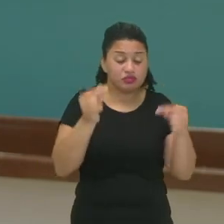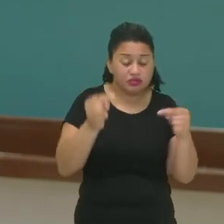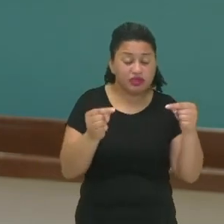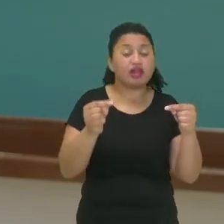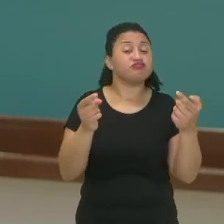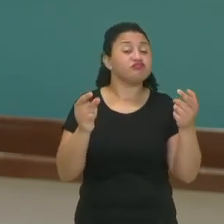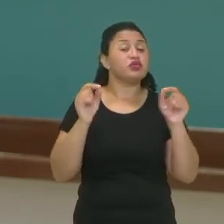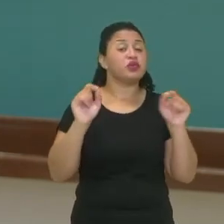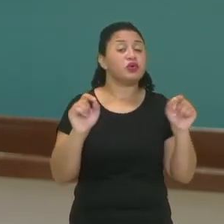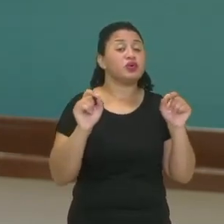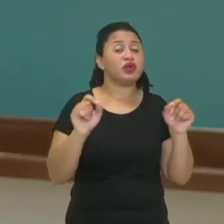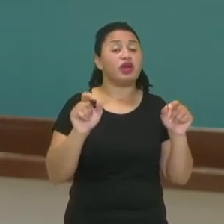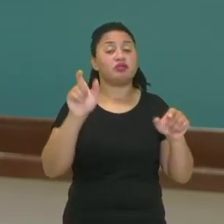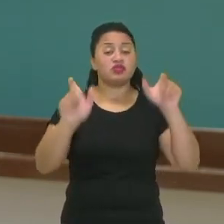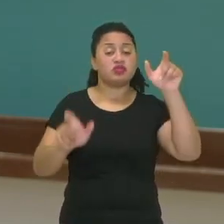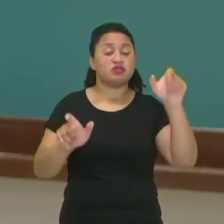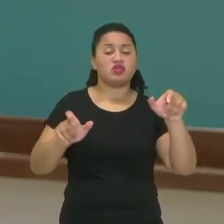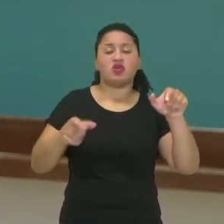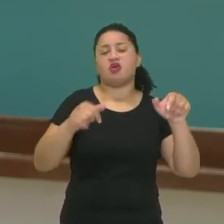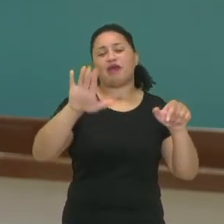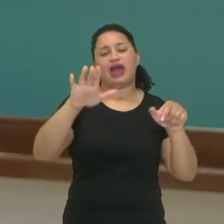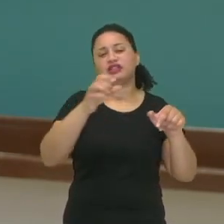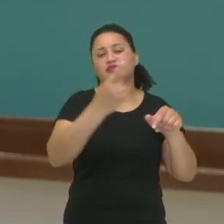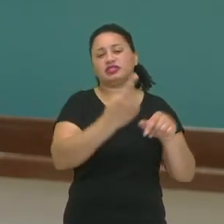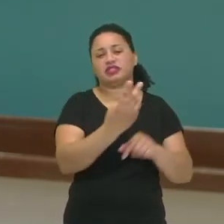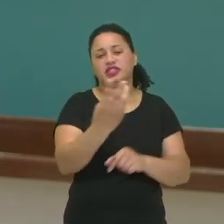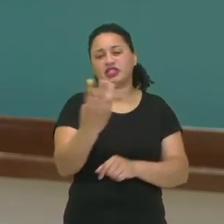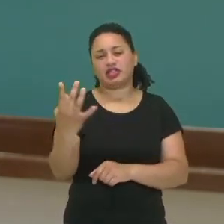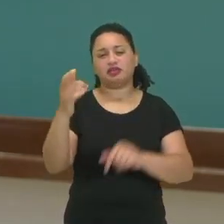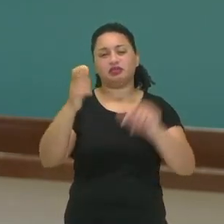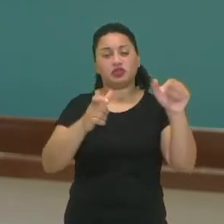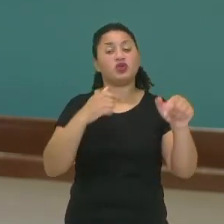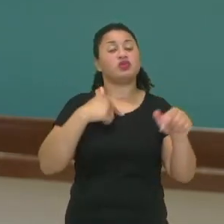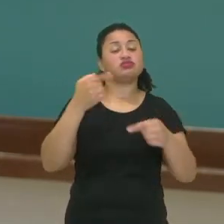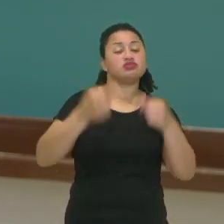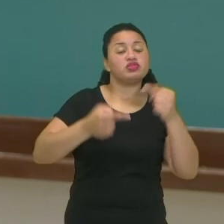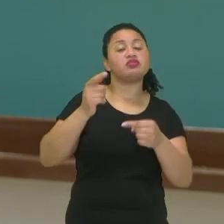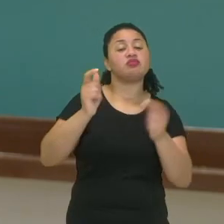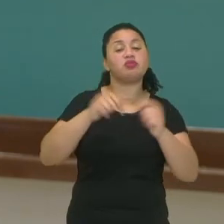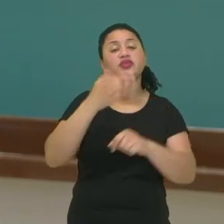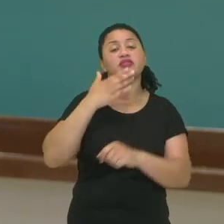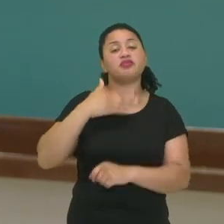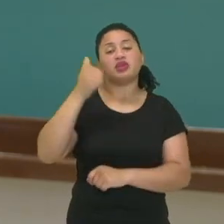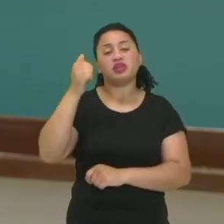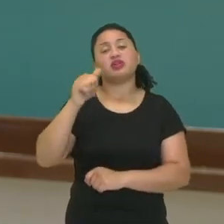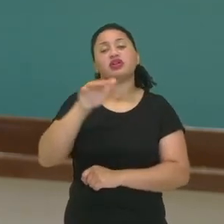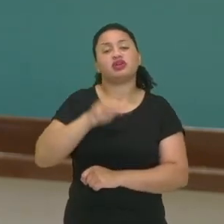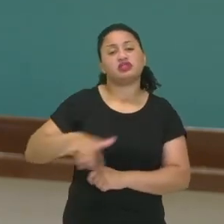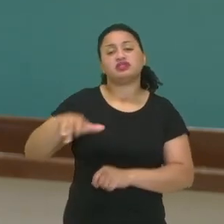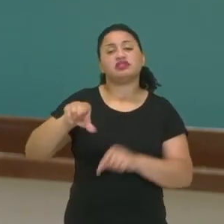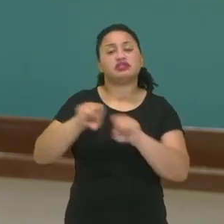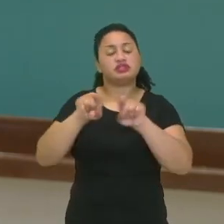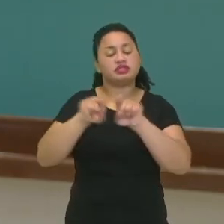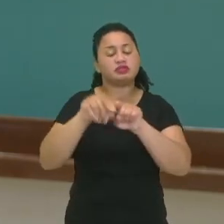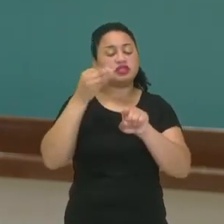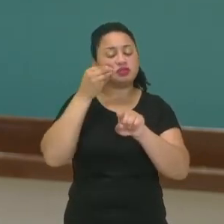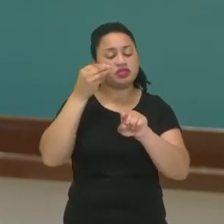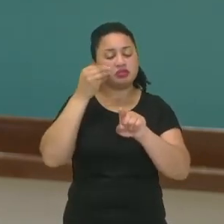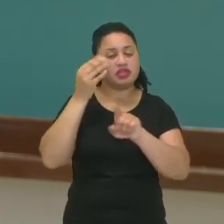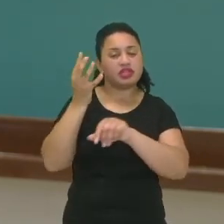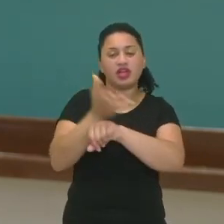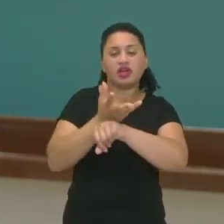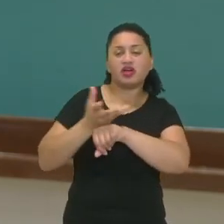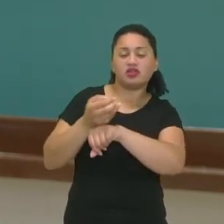que duas pessoas ou mais estão discutindo ali para melhorar alguma coisa e tentar convencer o outro, você fala, é minha